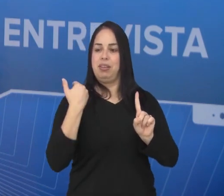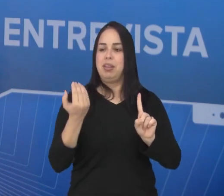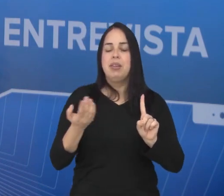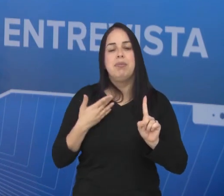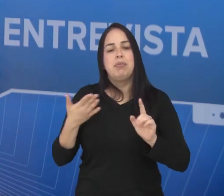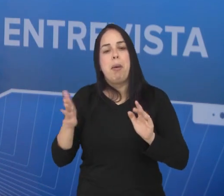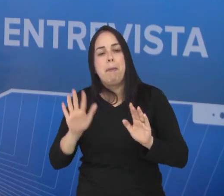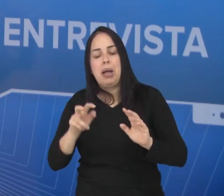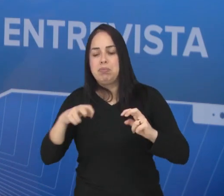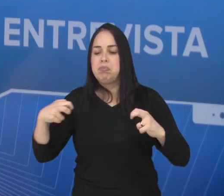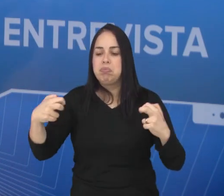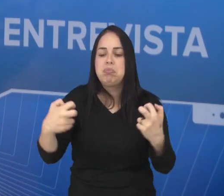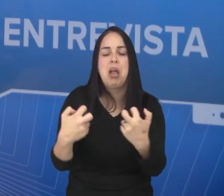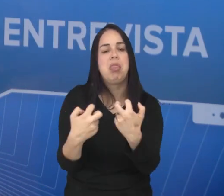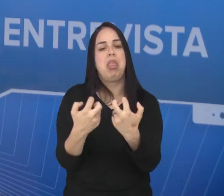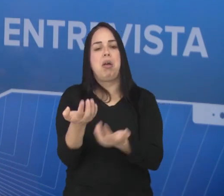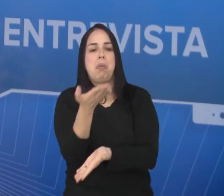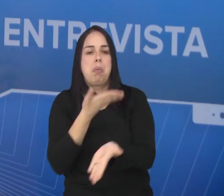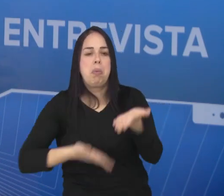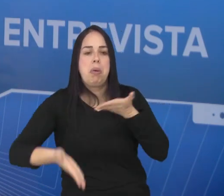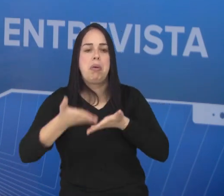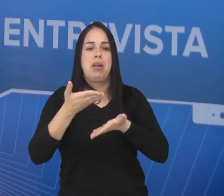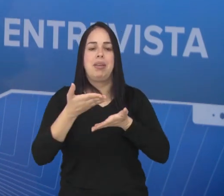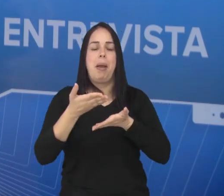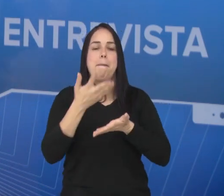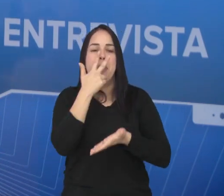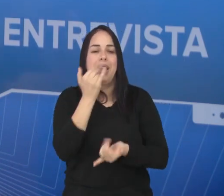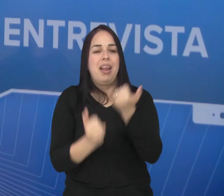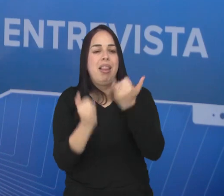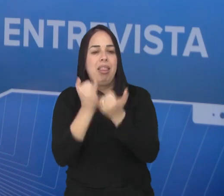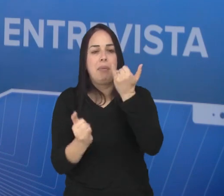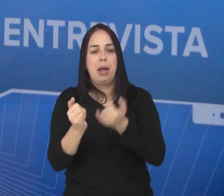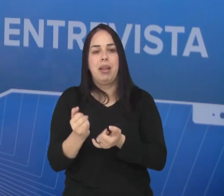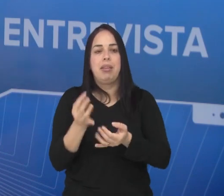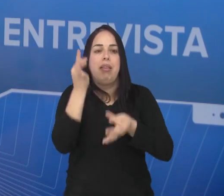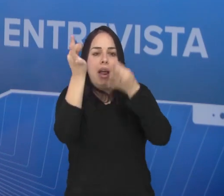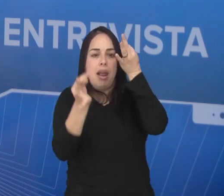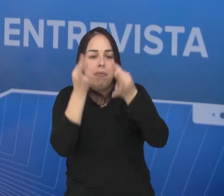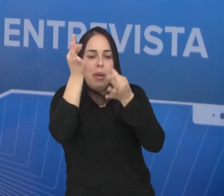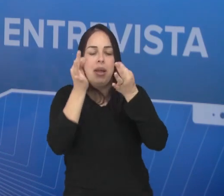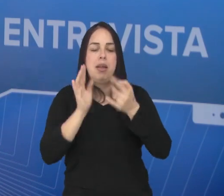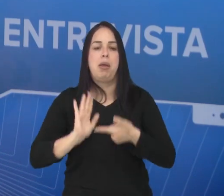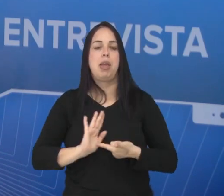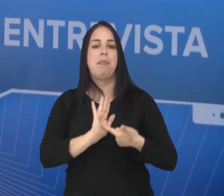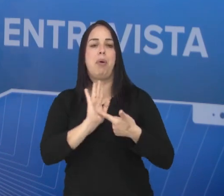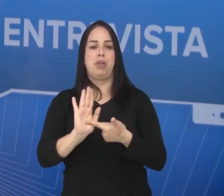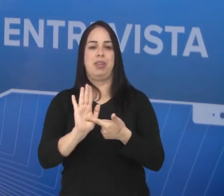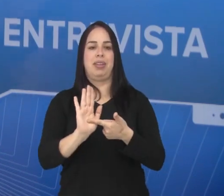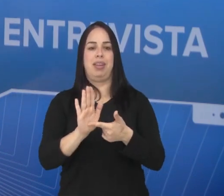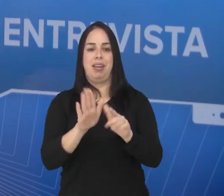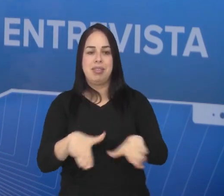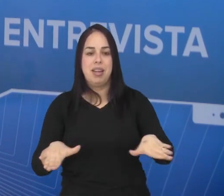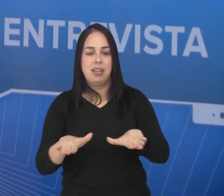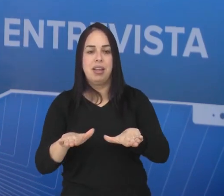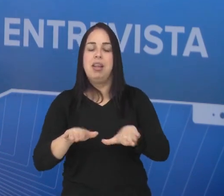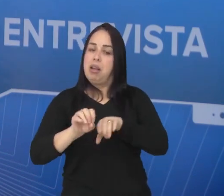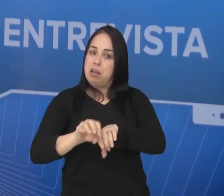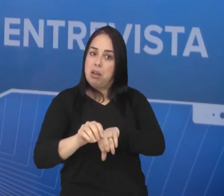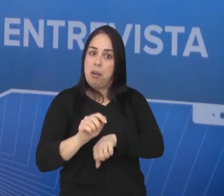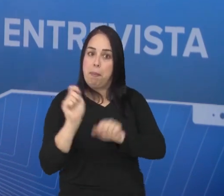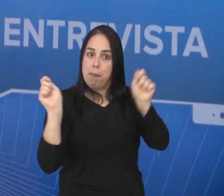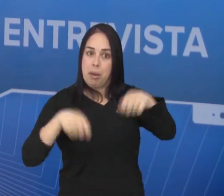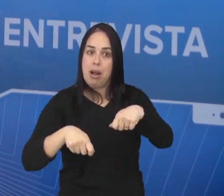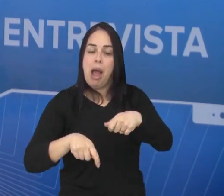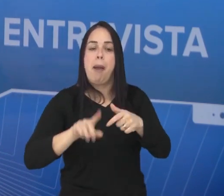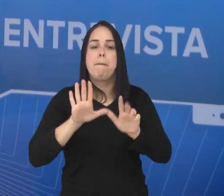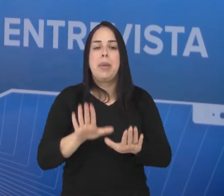aquele momento também que serve como uma terapia, não só de mostrar como o filho dele pode ser educado de uma maneira